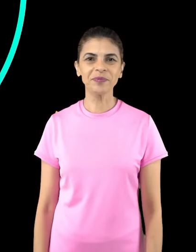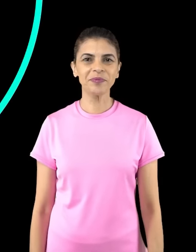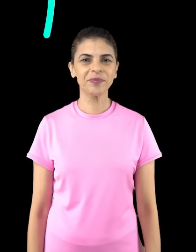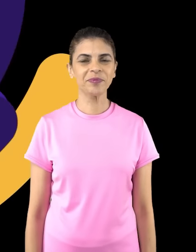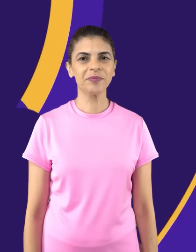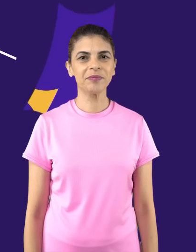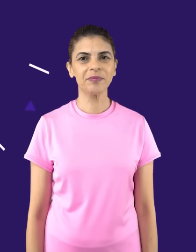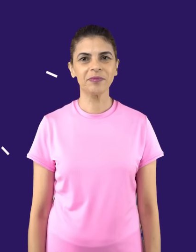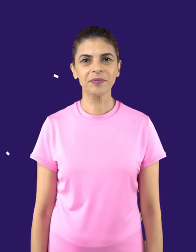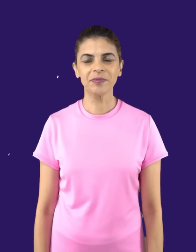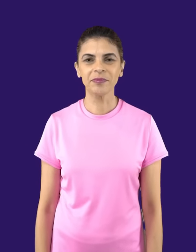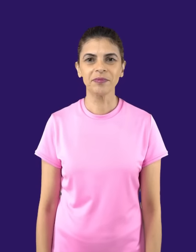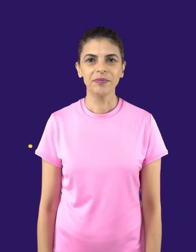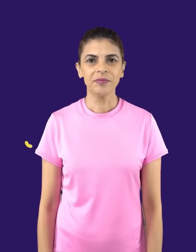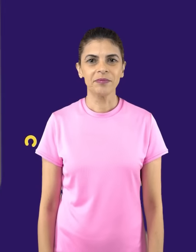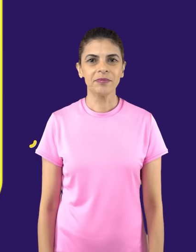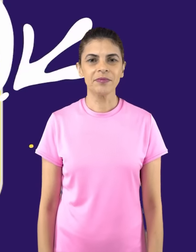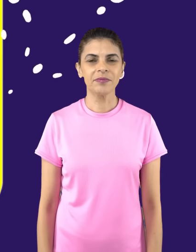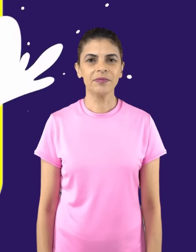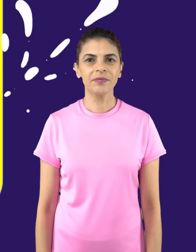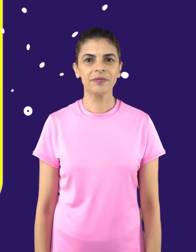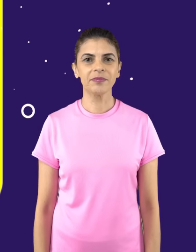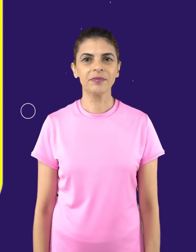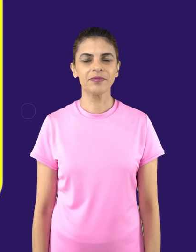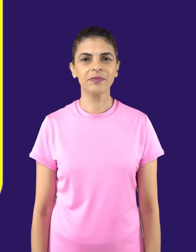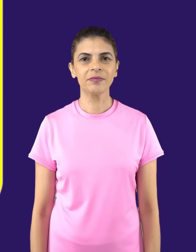Tum Tum Tum Tum Tchau.